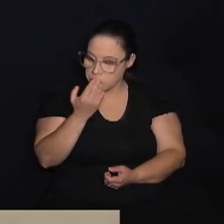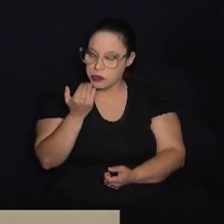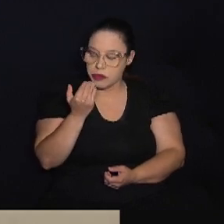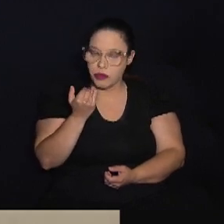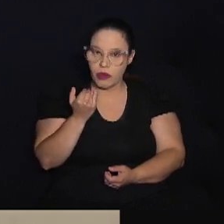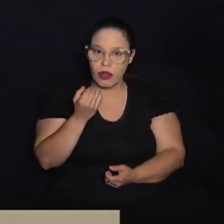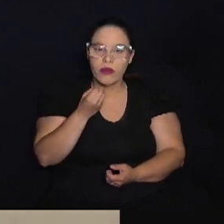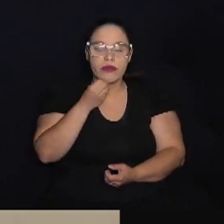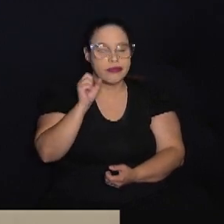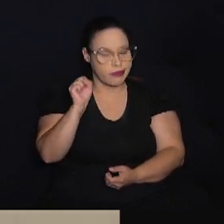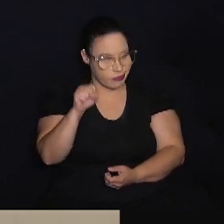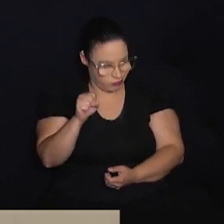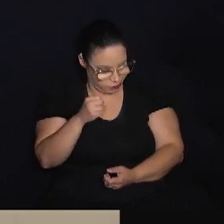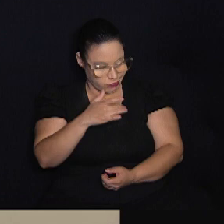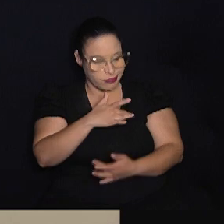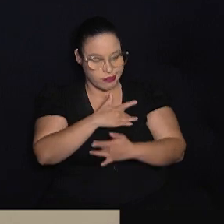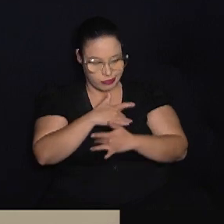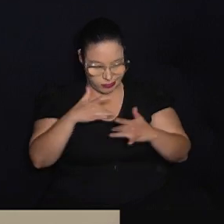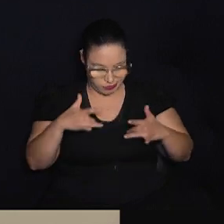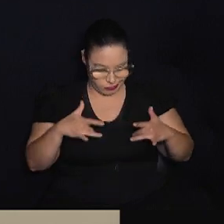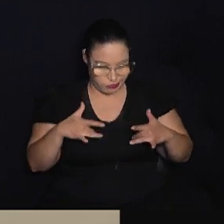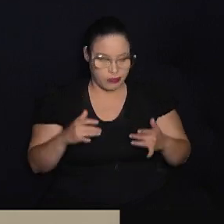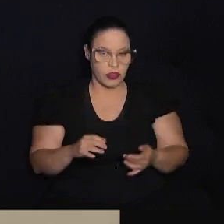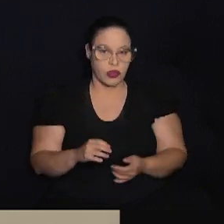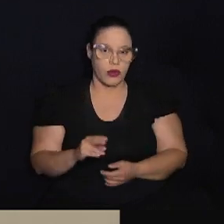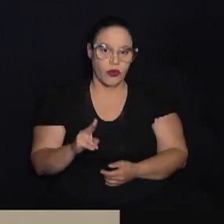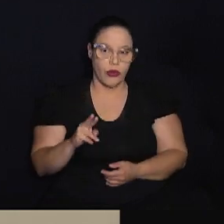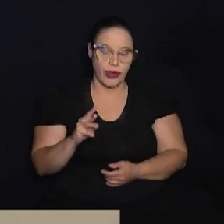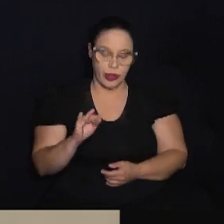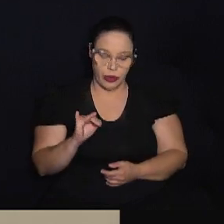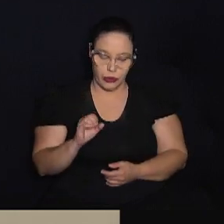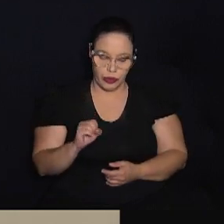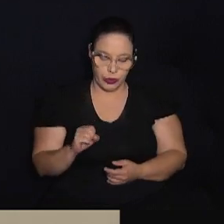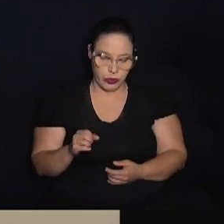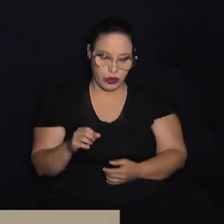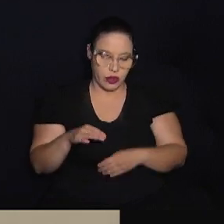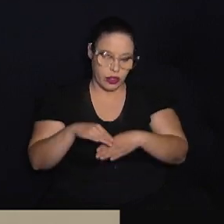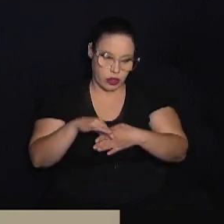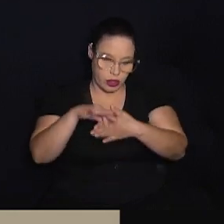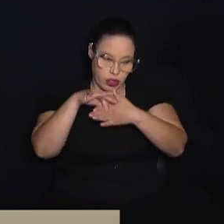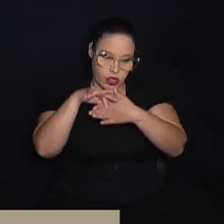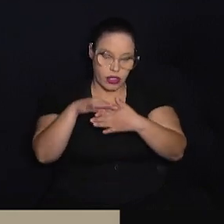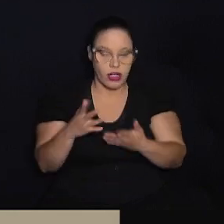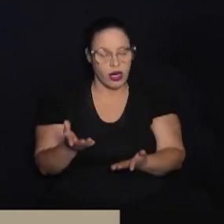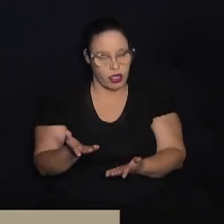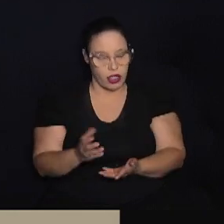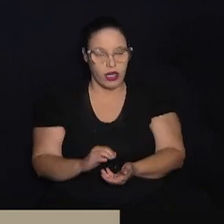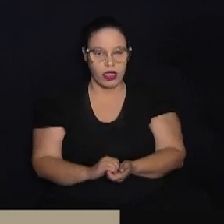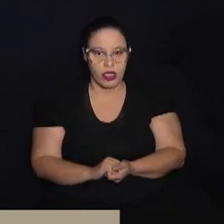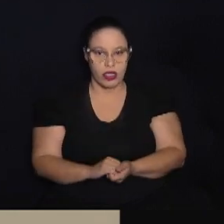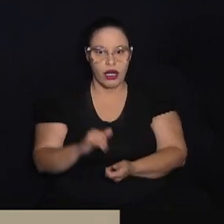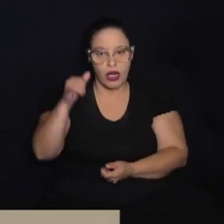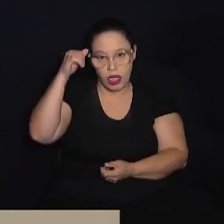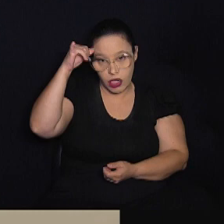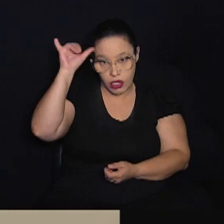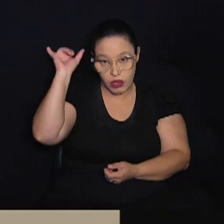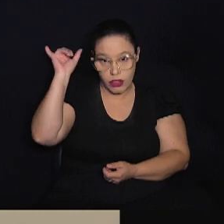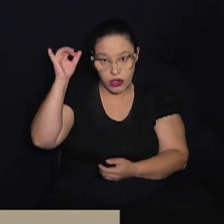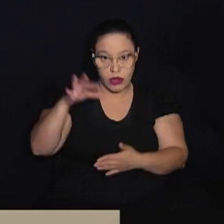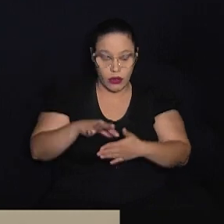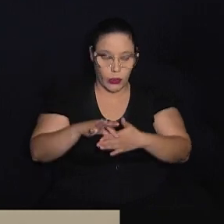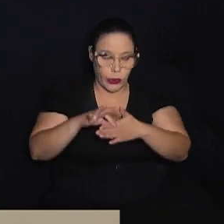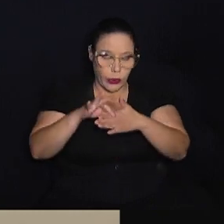Alimentação, sim, alimentação saudável com verduras, carnes cozidas, evitar, sim, as carnes